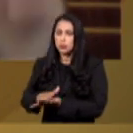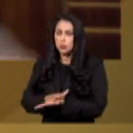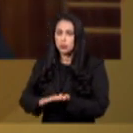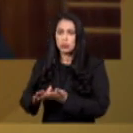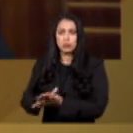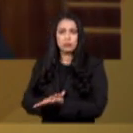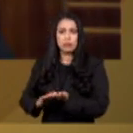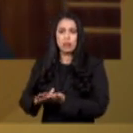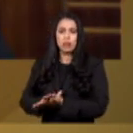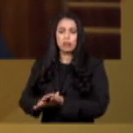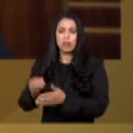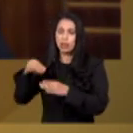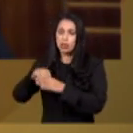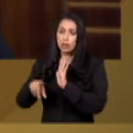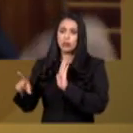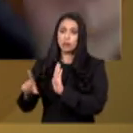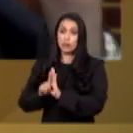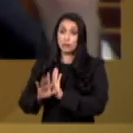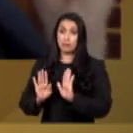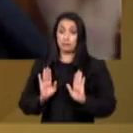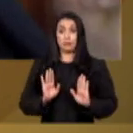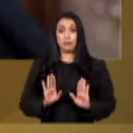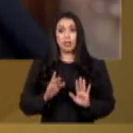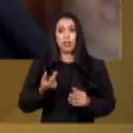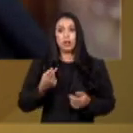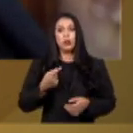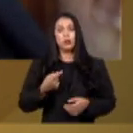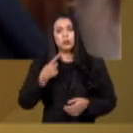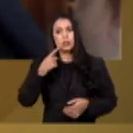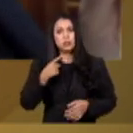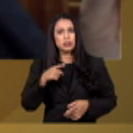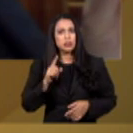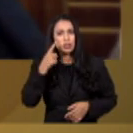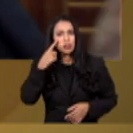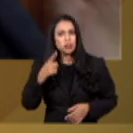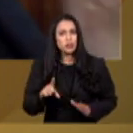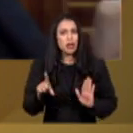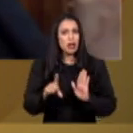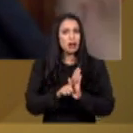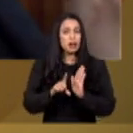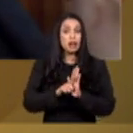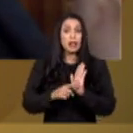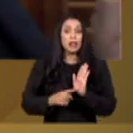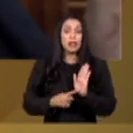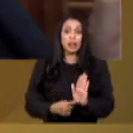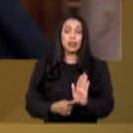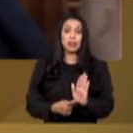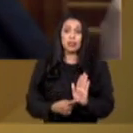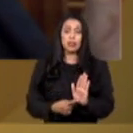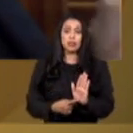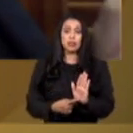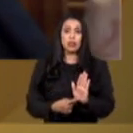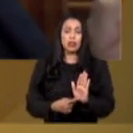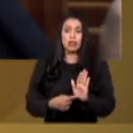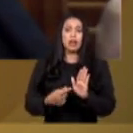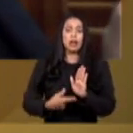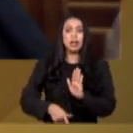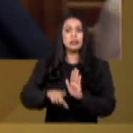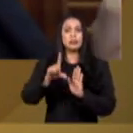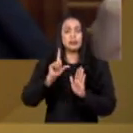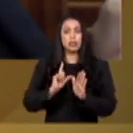um homem que se observa a lei 13.445 por inteiro